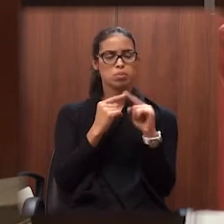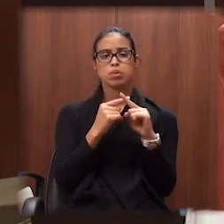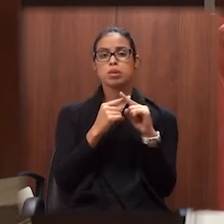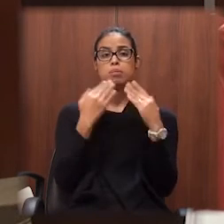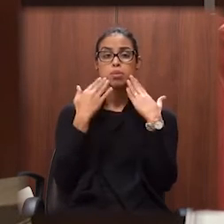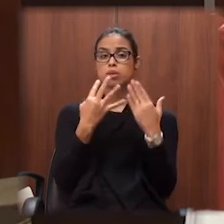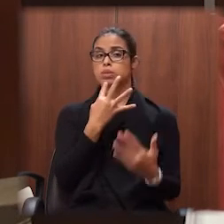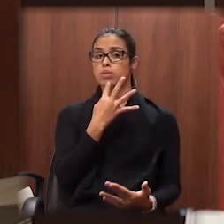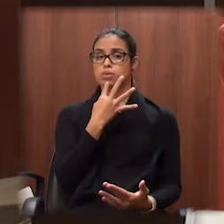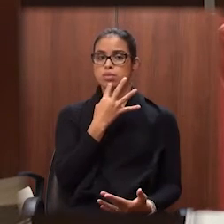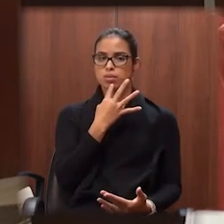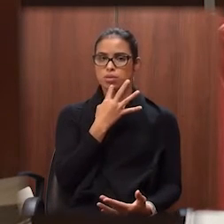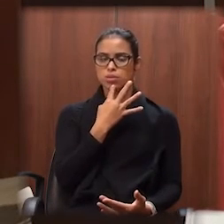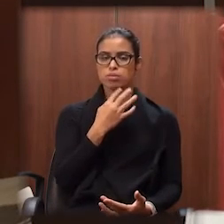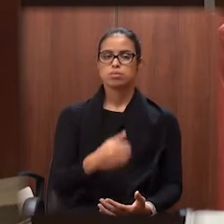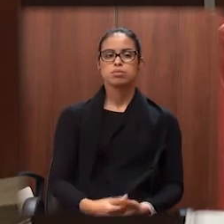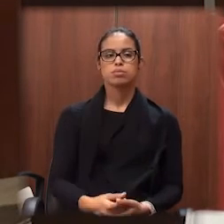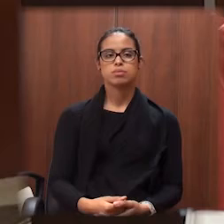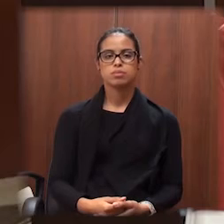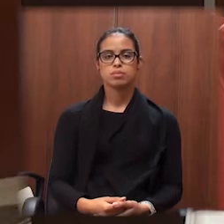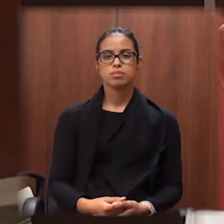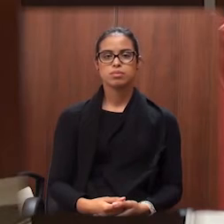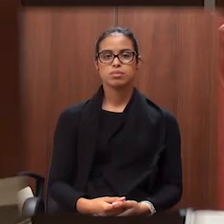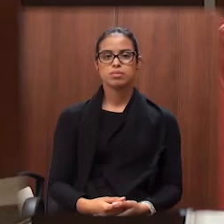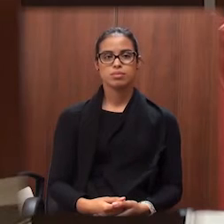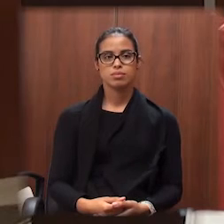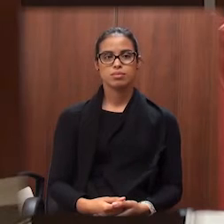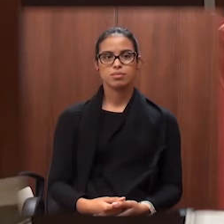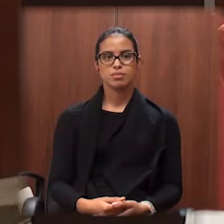conhecimento sobre